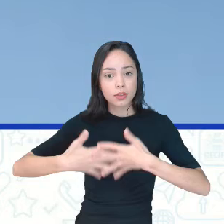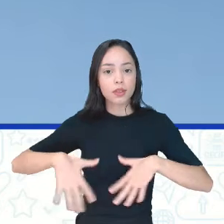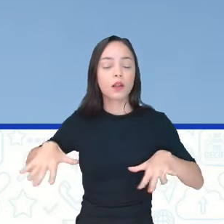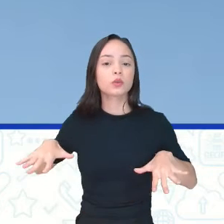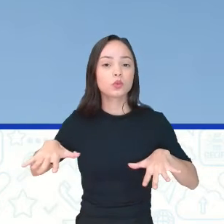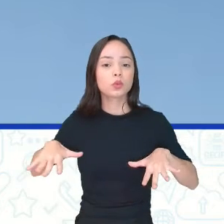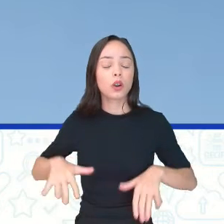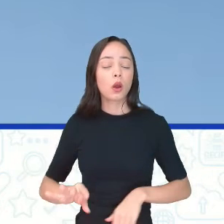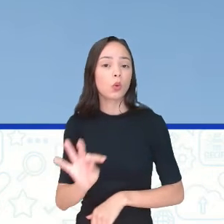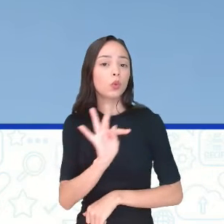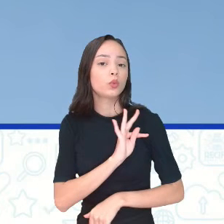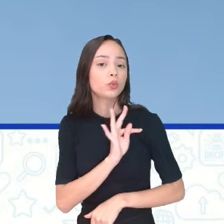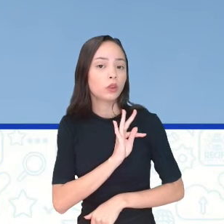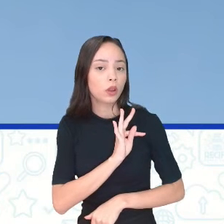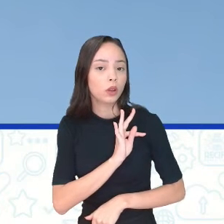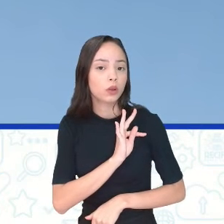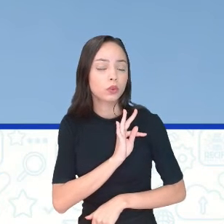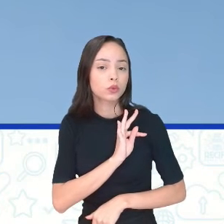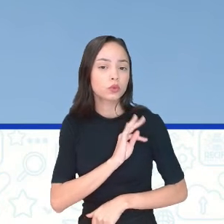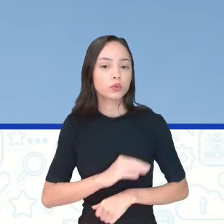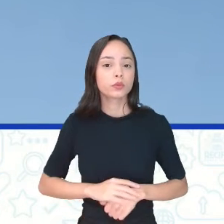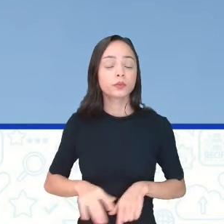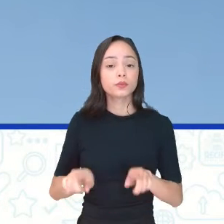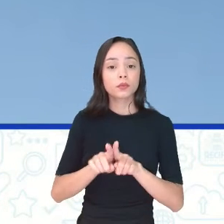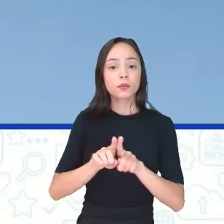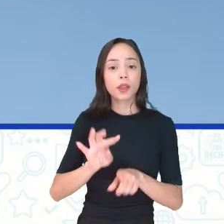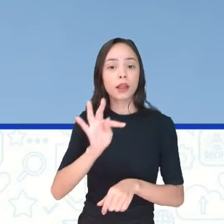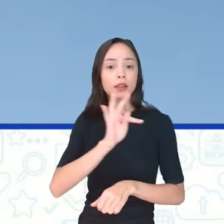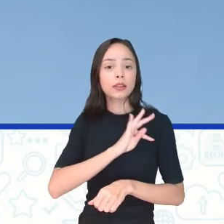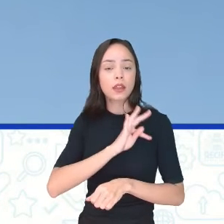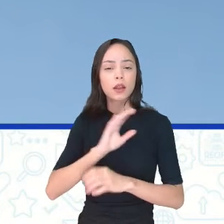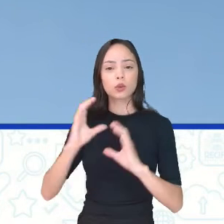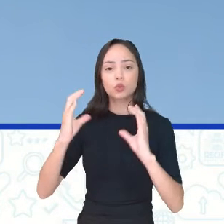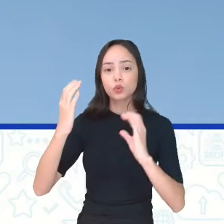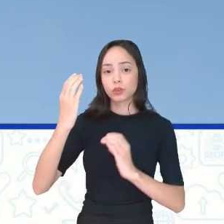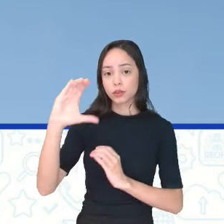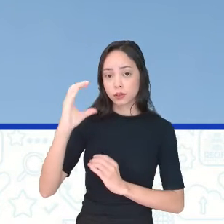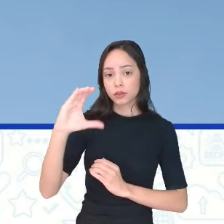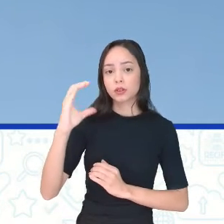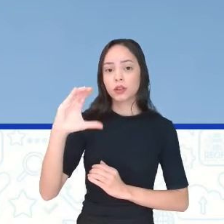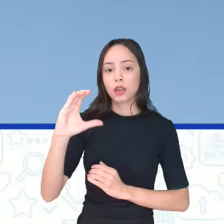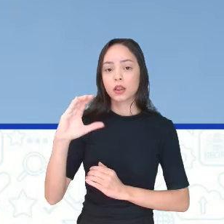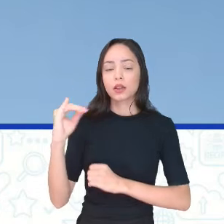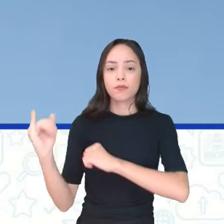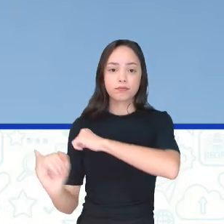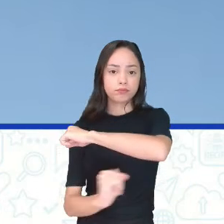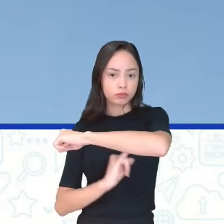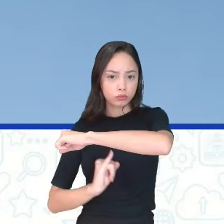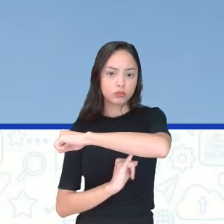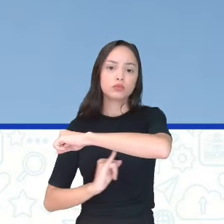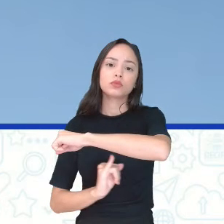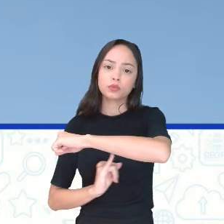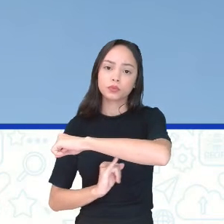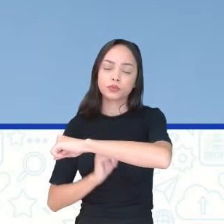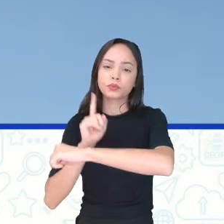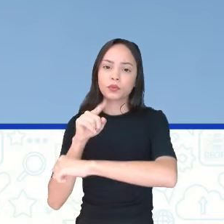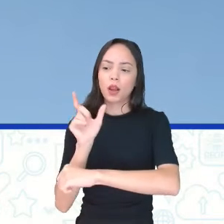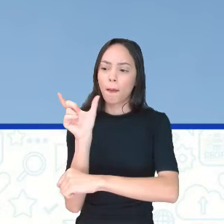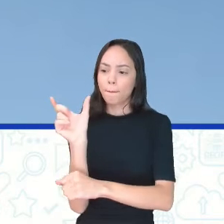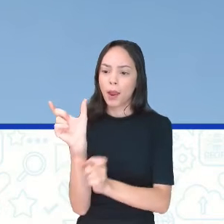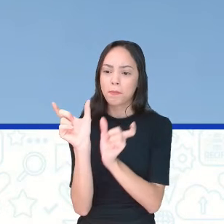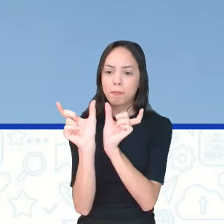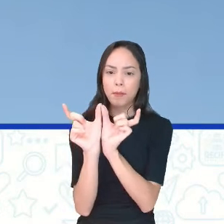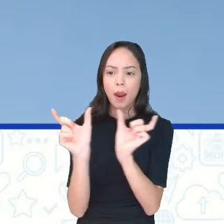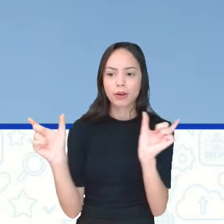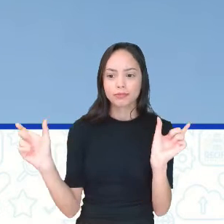meio técnico e o meio técnico científico informacional. Então, a palavra é toda junta assim